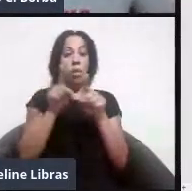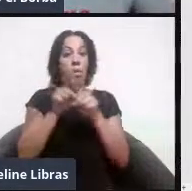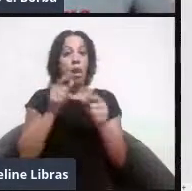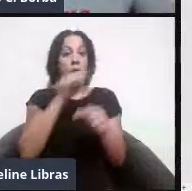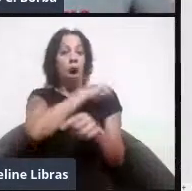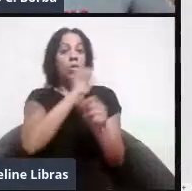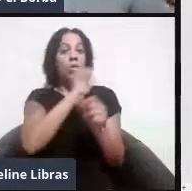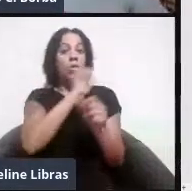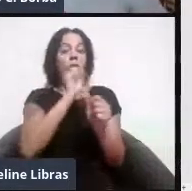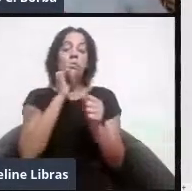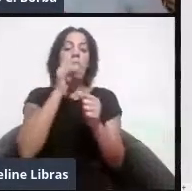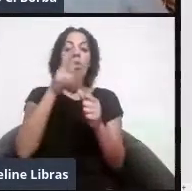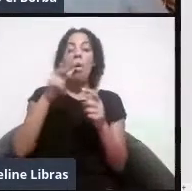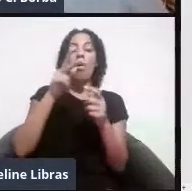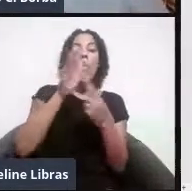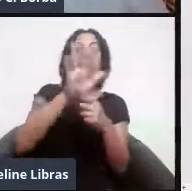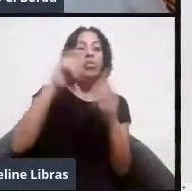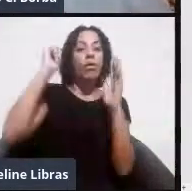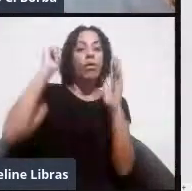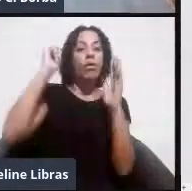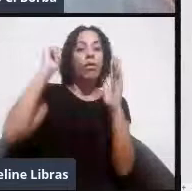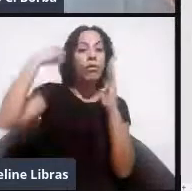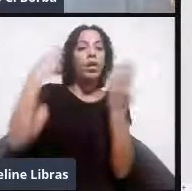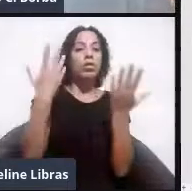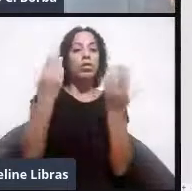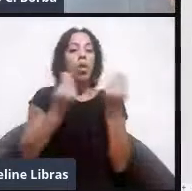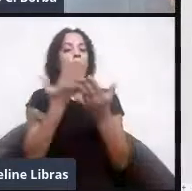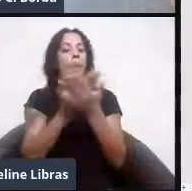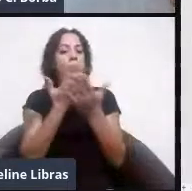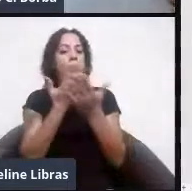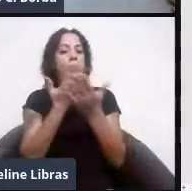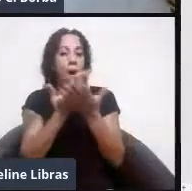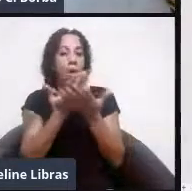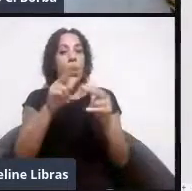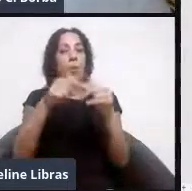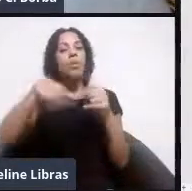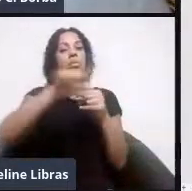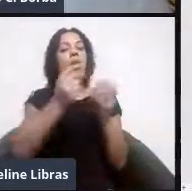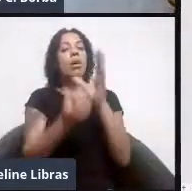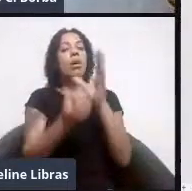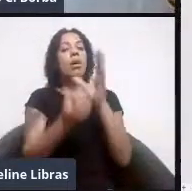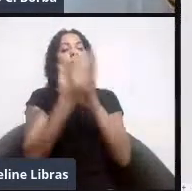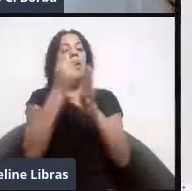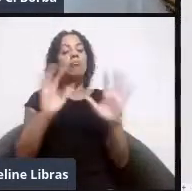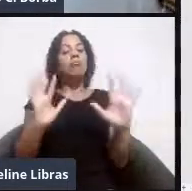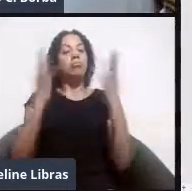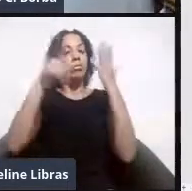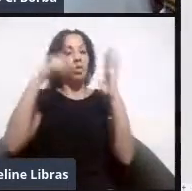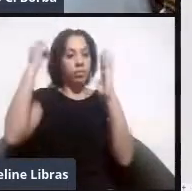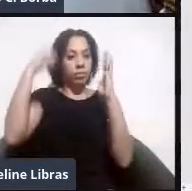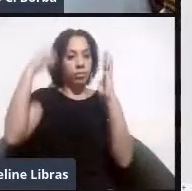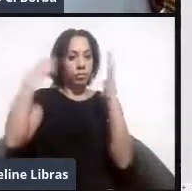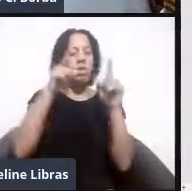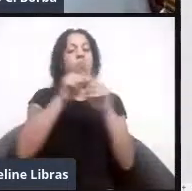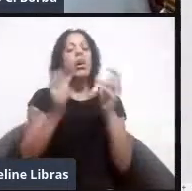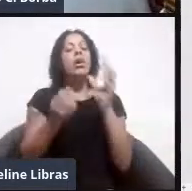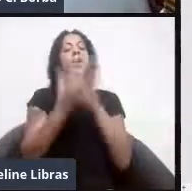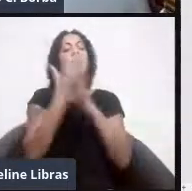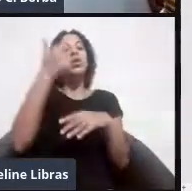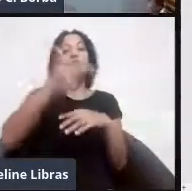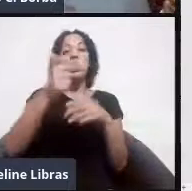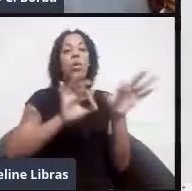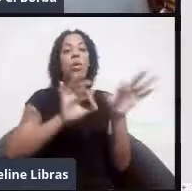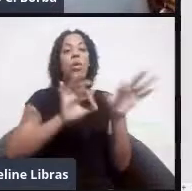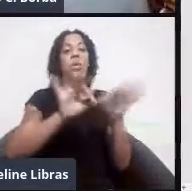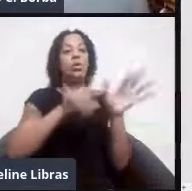e algo desse tipo. É daí que a gente cria o festival e cria já o segundo projeto de pesquisa, envolvendo a